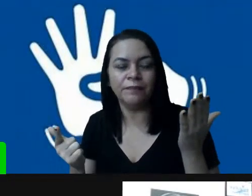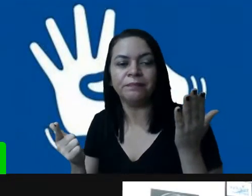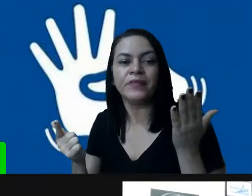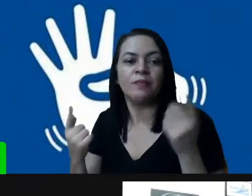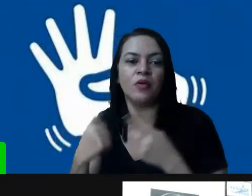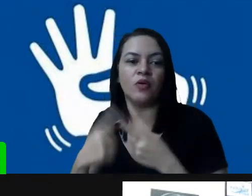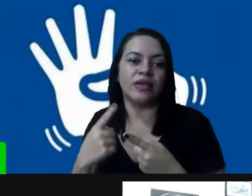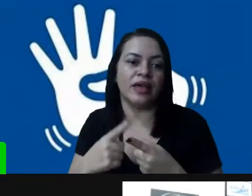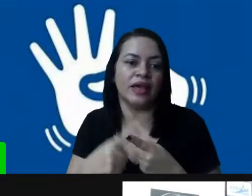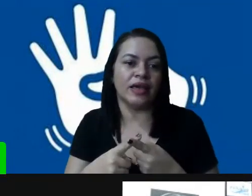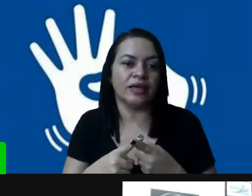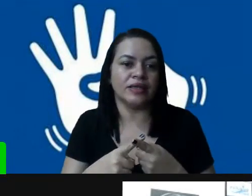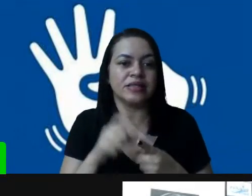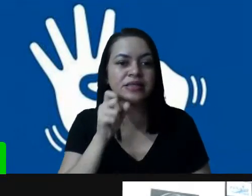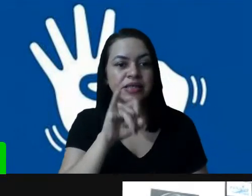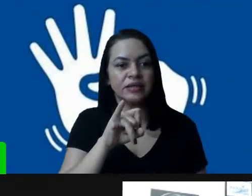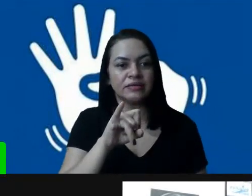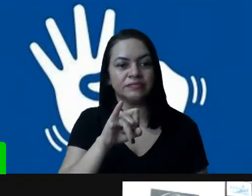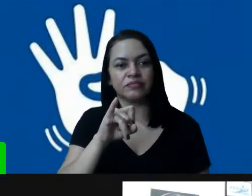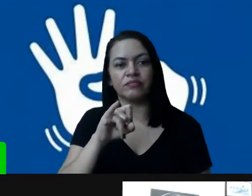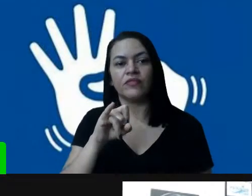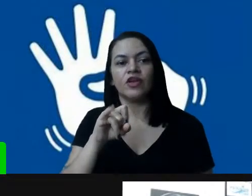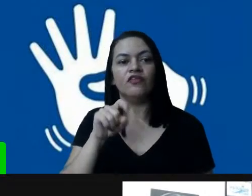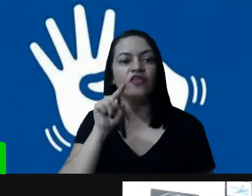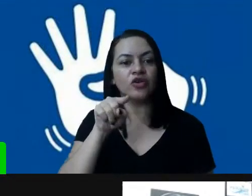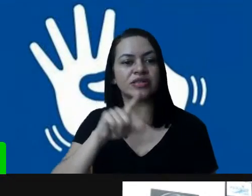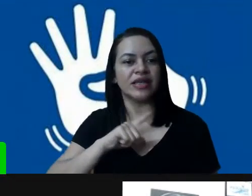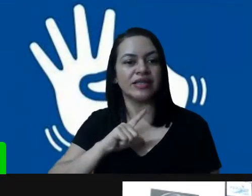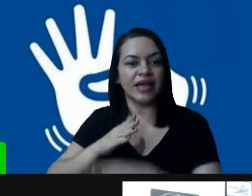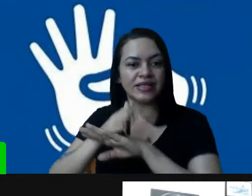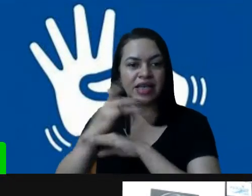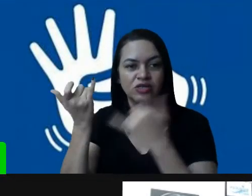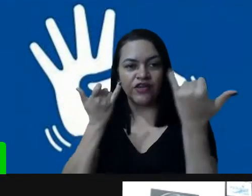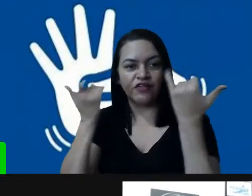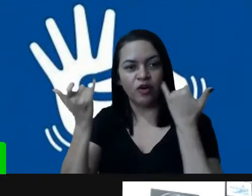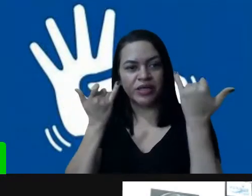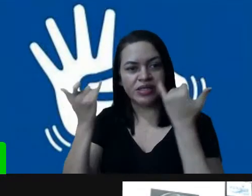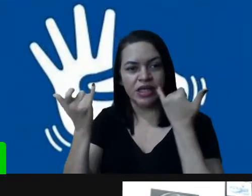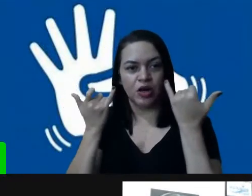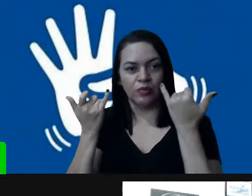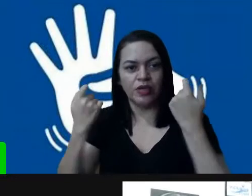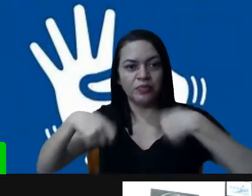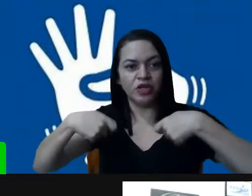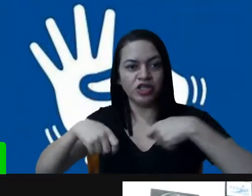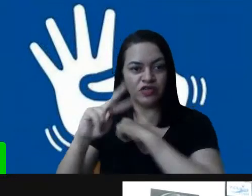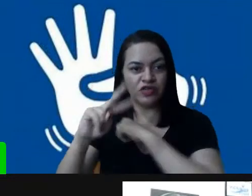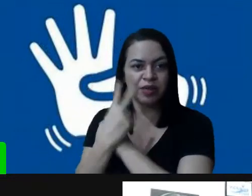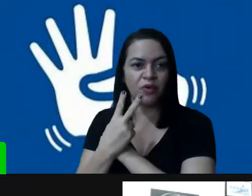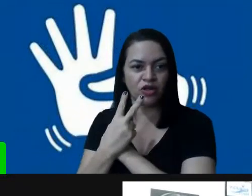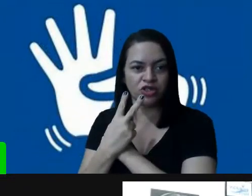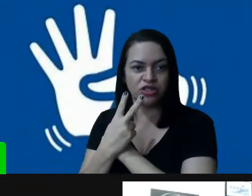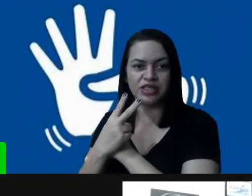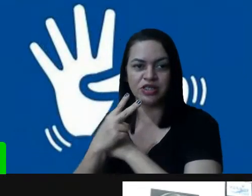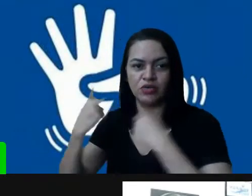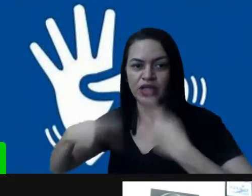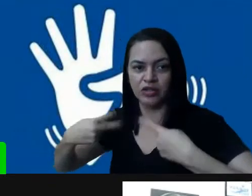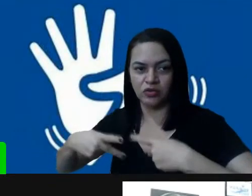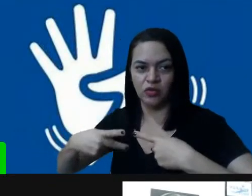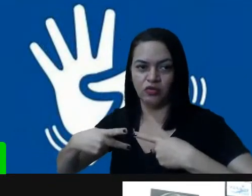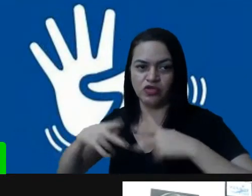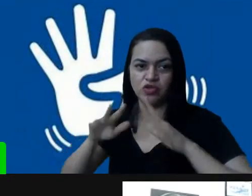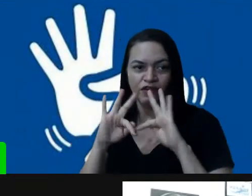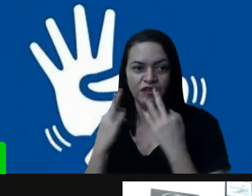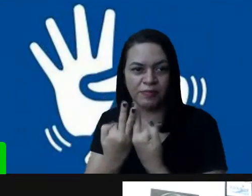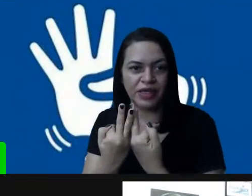né? Porque se você tem acesso à informação e por isso você pode ter esse cuidado